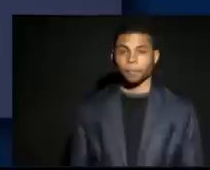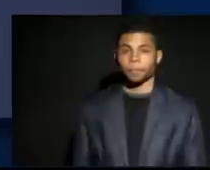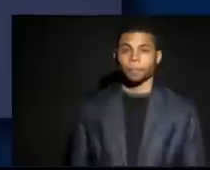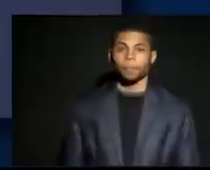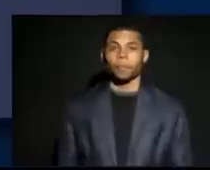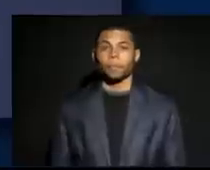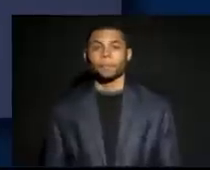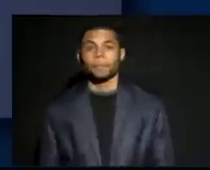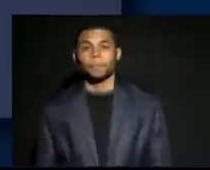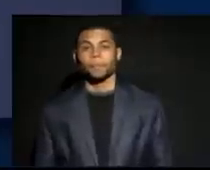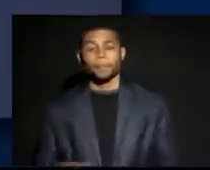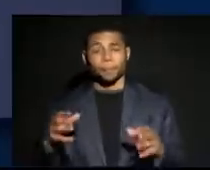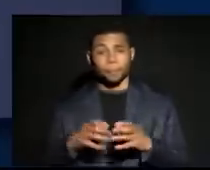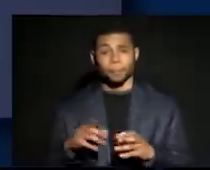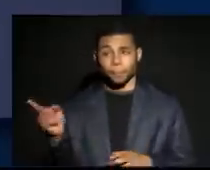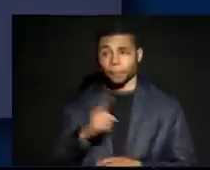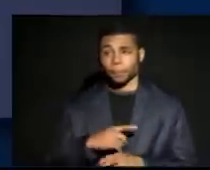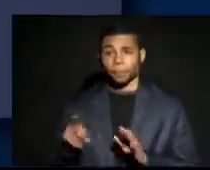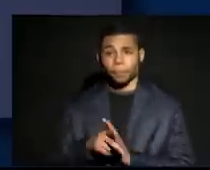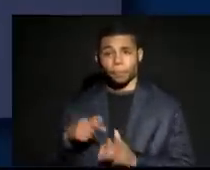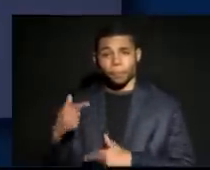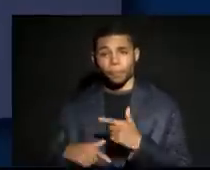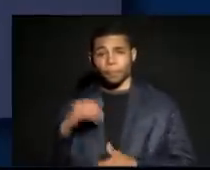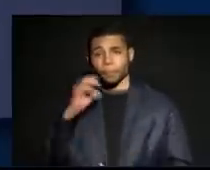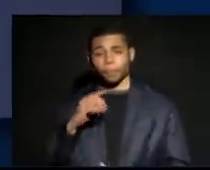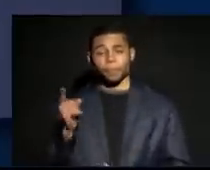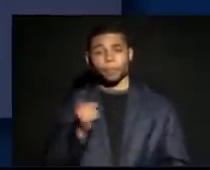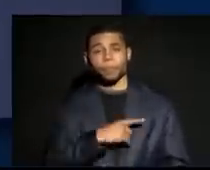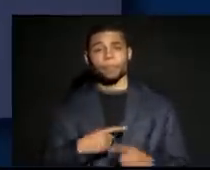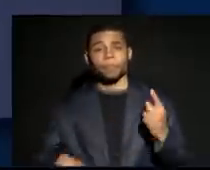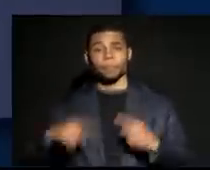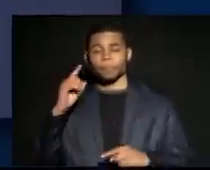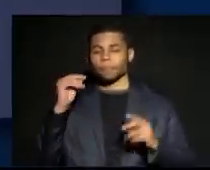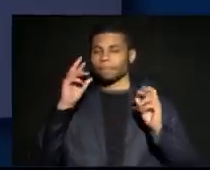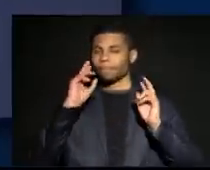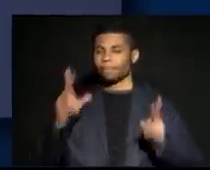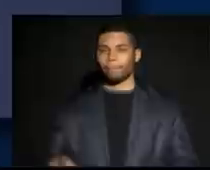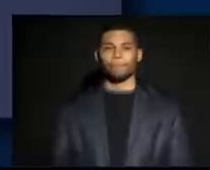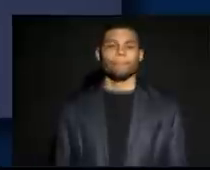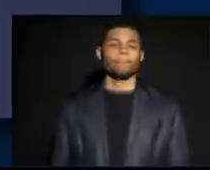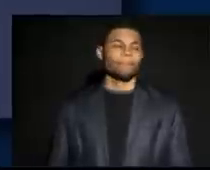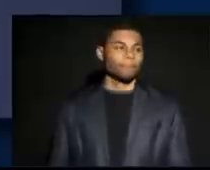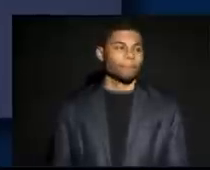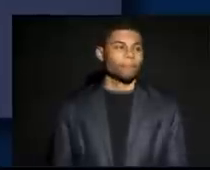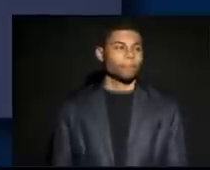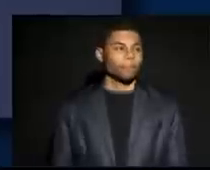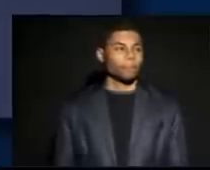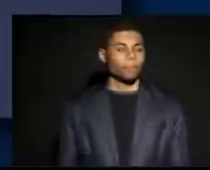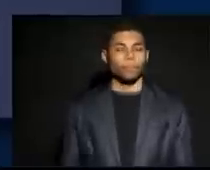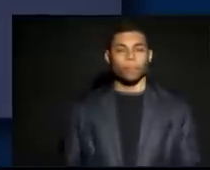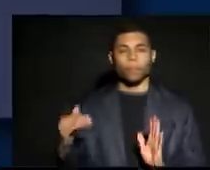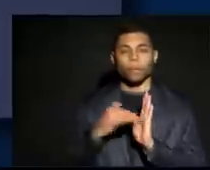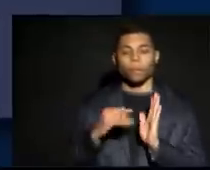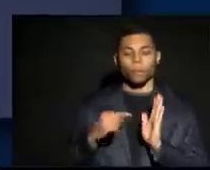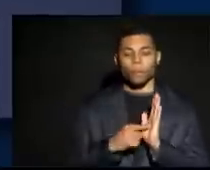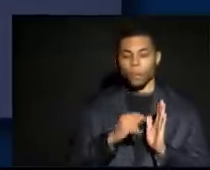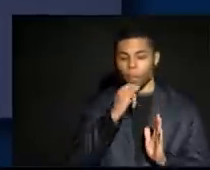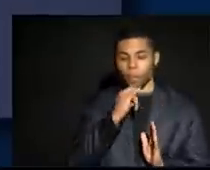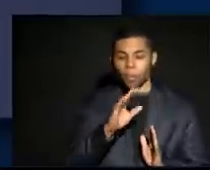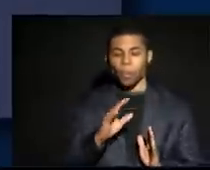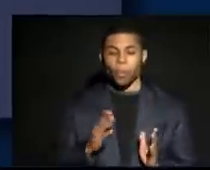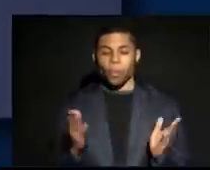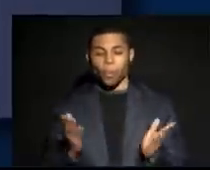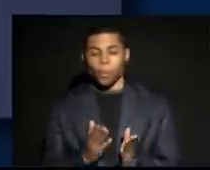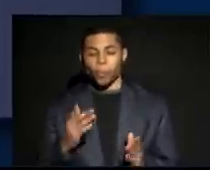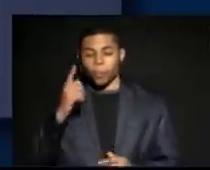essa classe de ativos de mercado emergente ela foi se tornando muito diferente entre si até o ponto que a gente chega